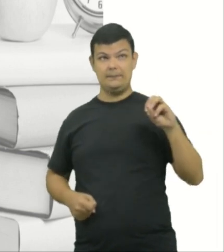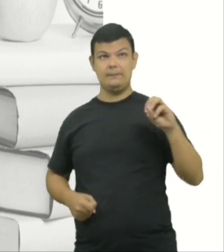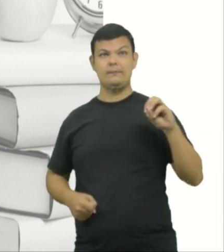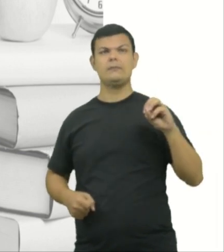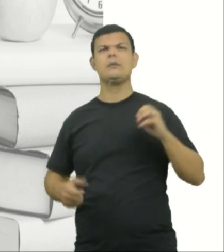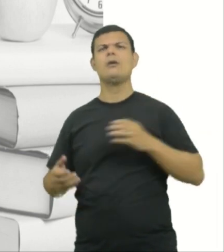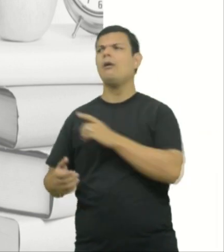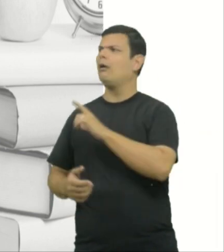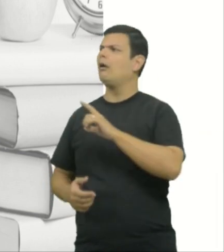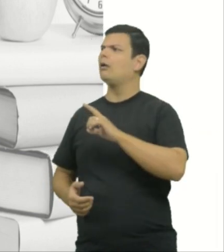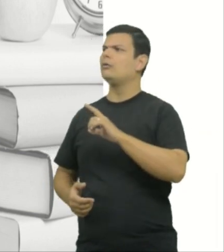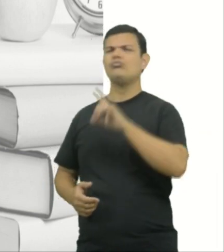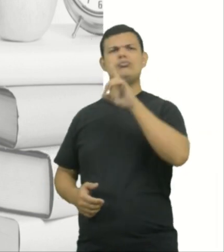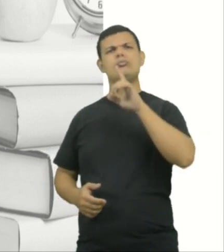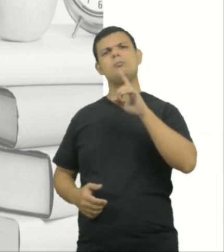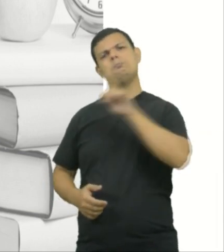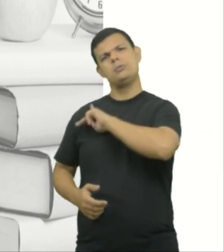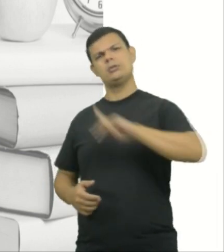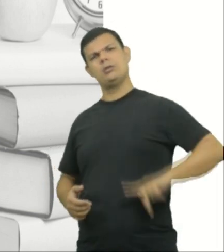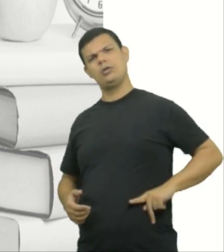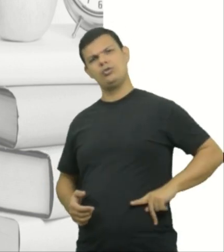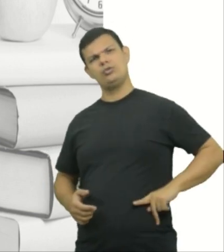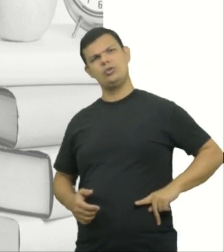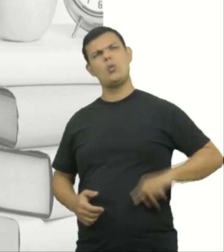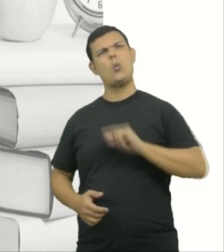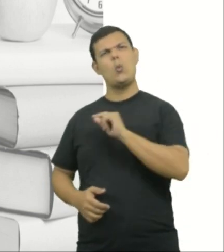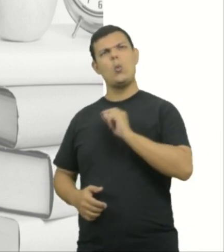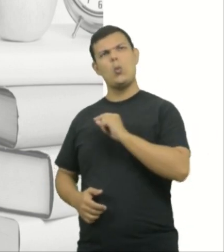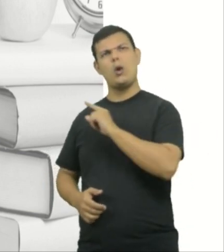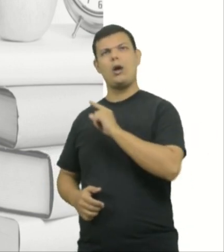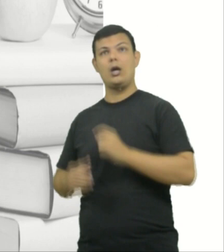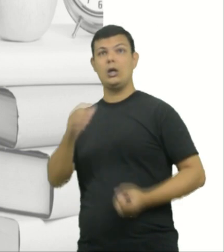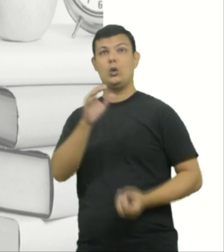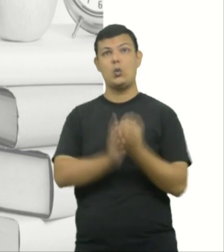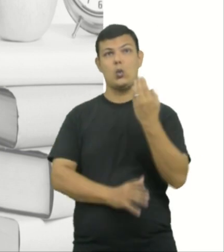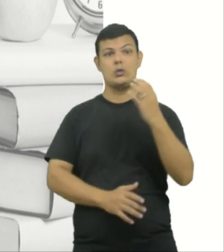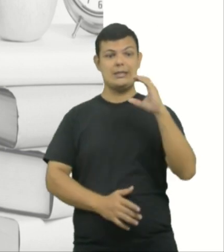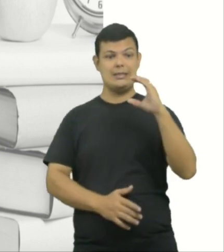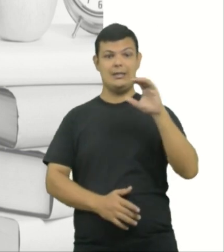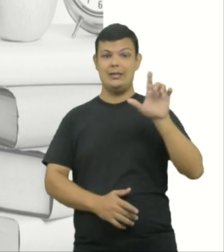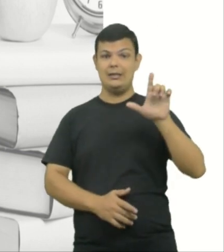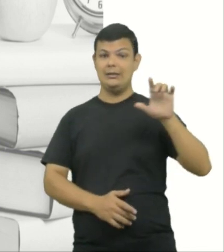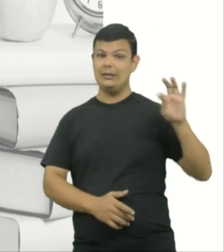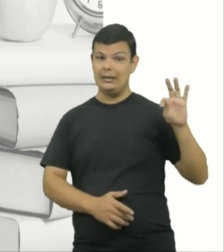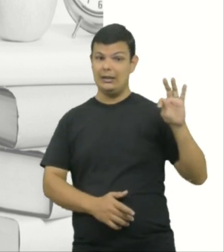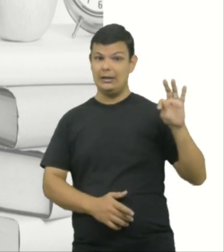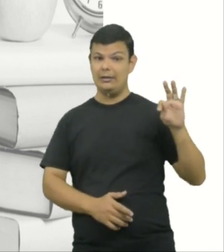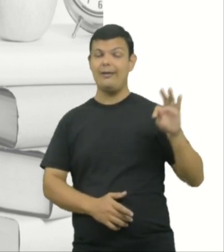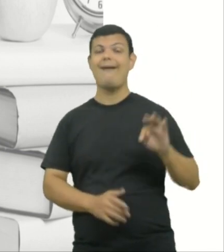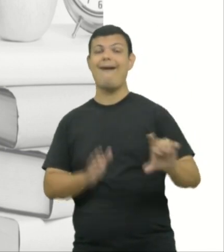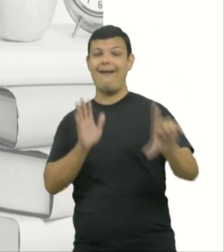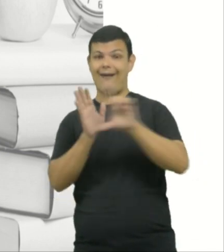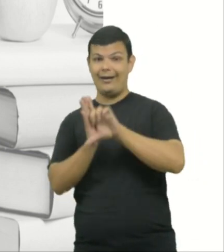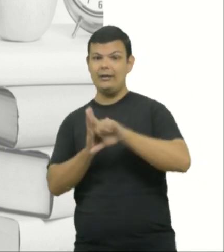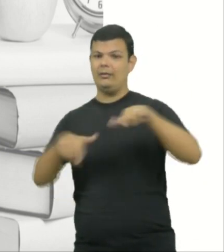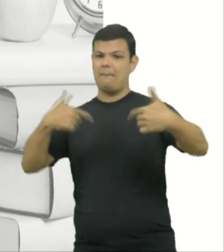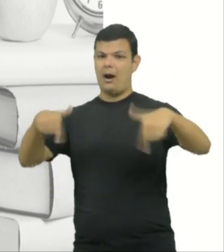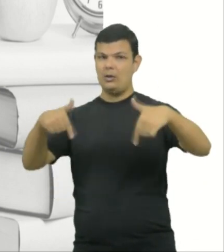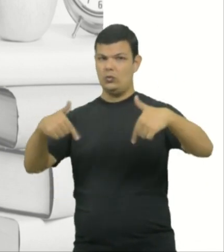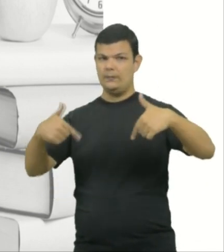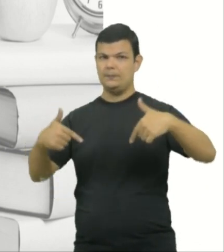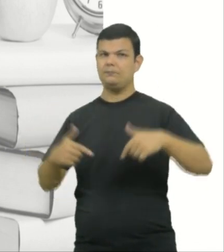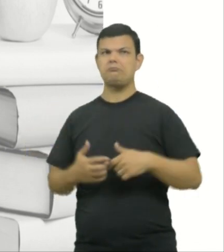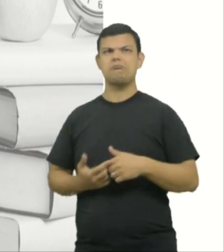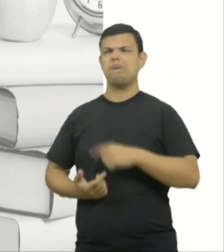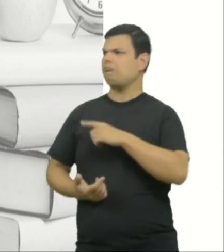esse presidente Getúlio Vargas, né, foi criada a consolidação das leis trabalhistas, que é a chamada CLT.